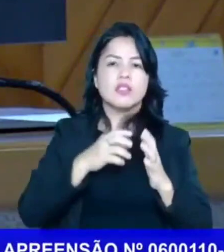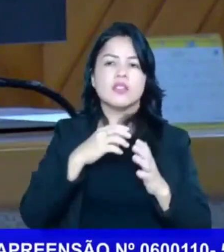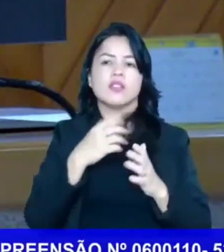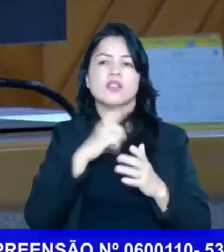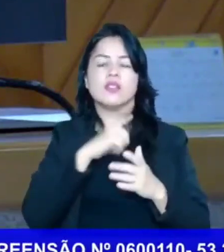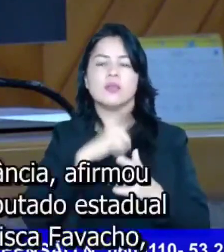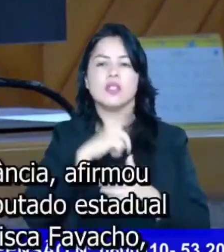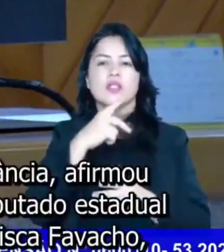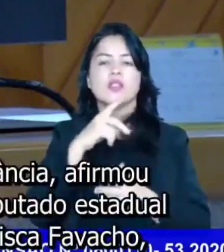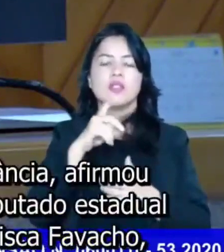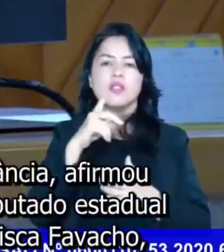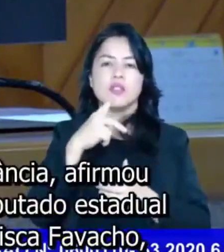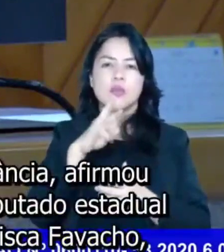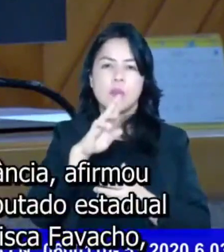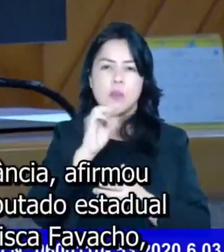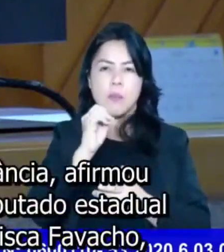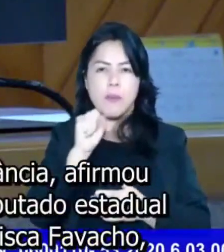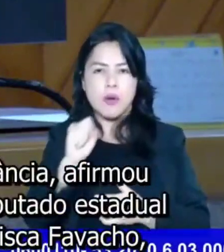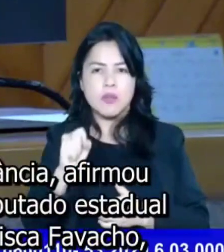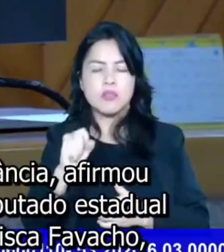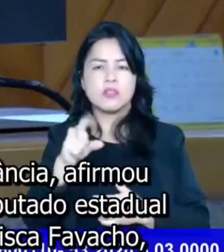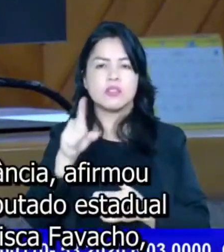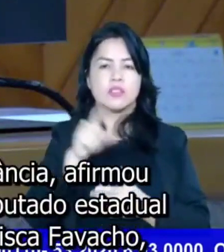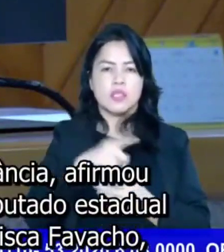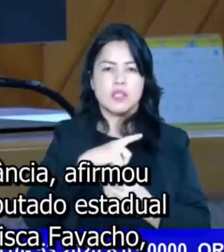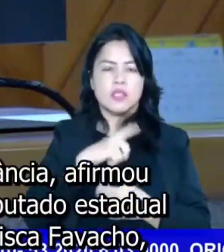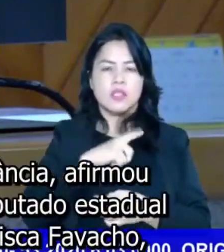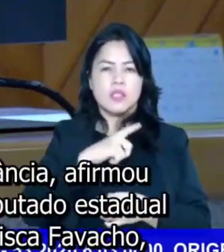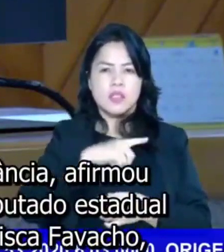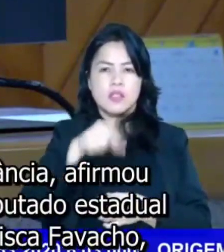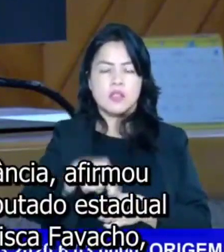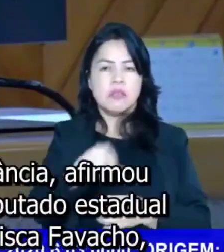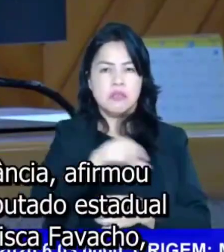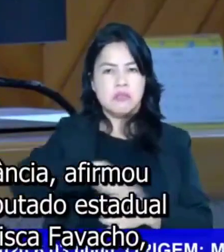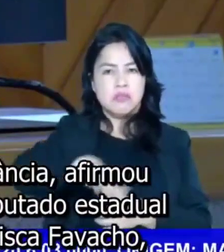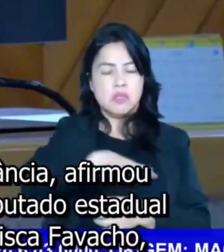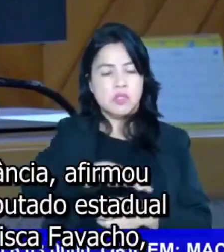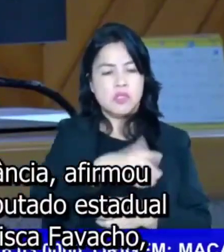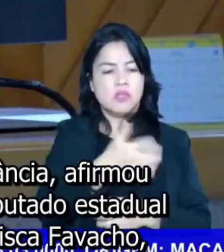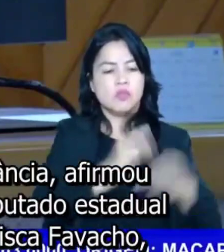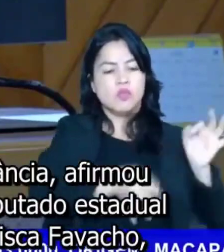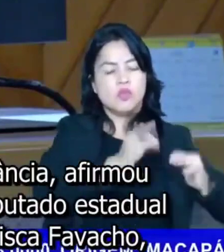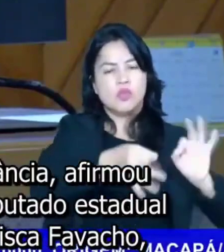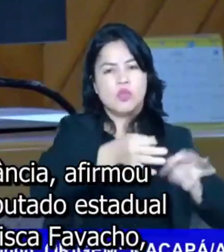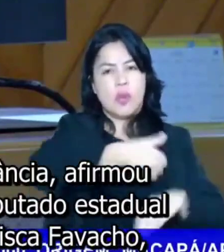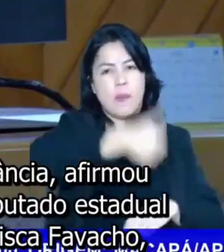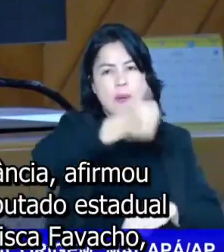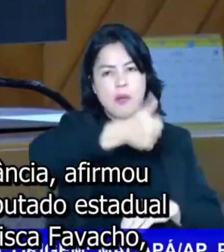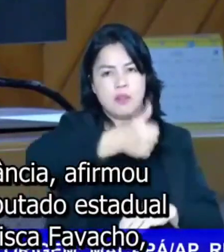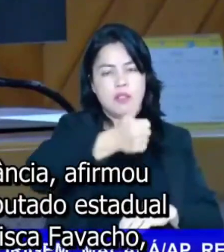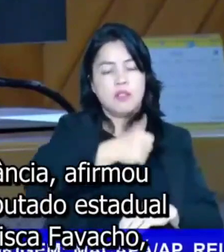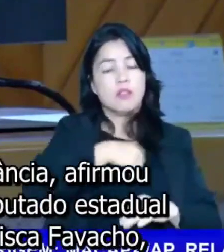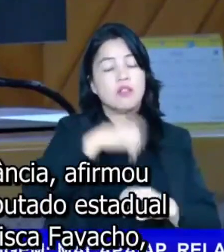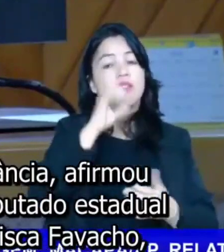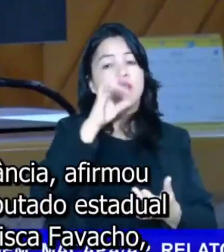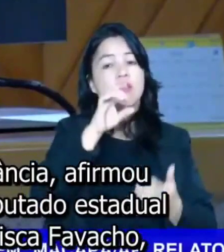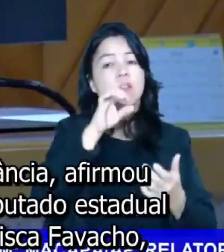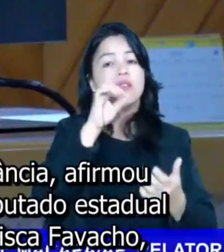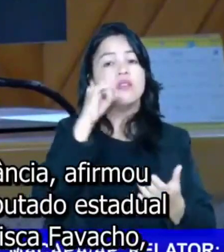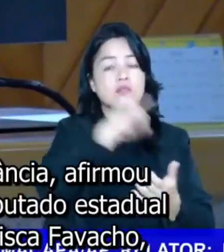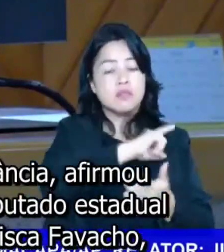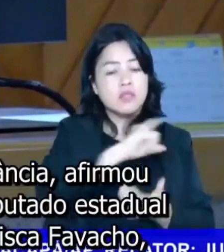Bruno. E o Ministério Público, com atuação na primeira instância, afirmou nas razões recursais que a candidata ao cargo